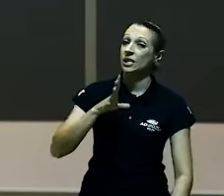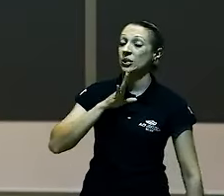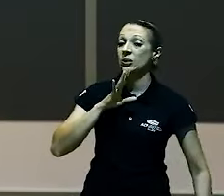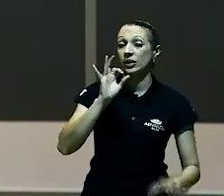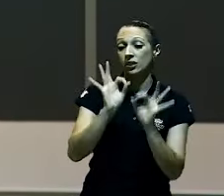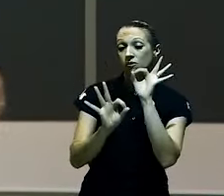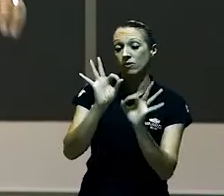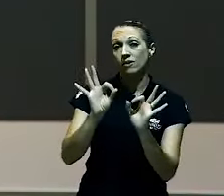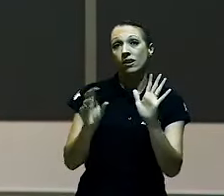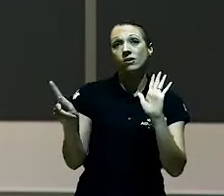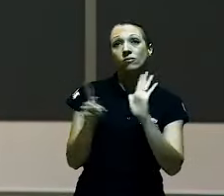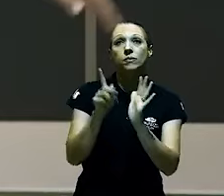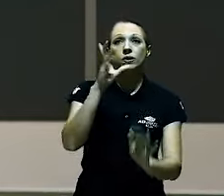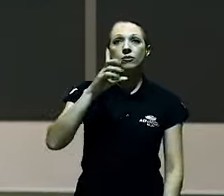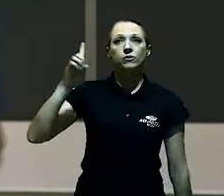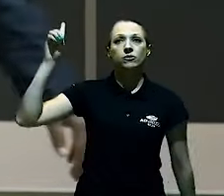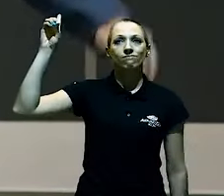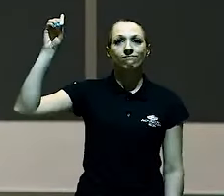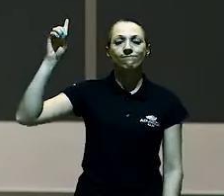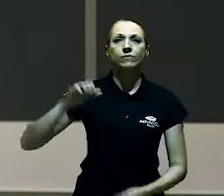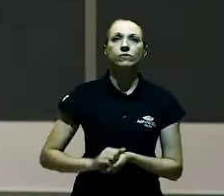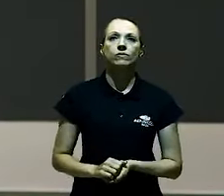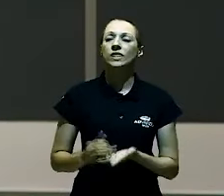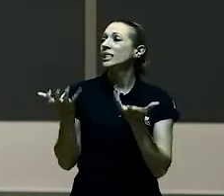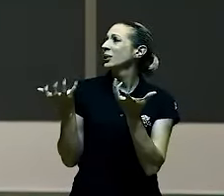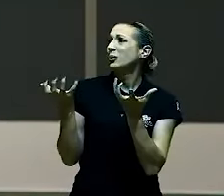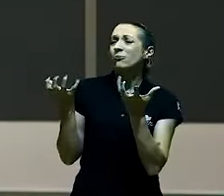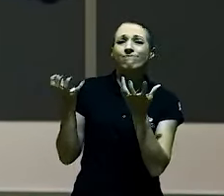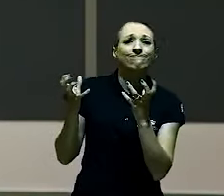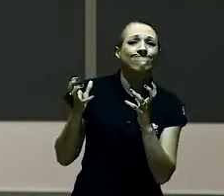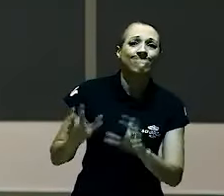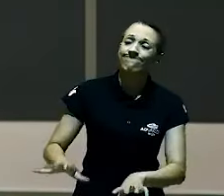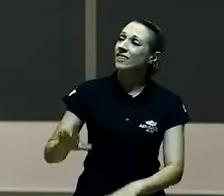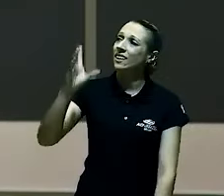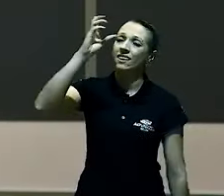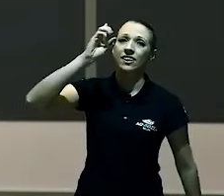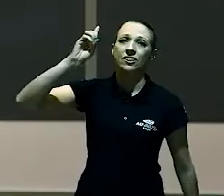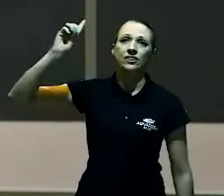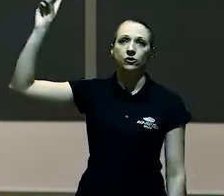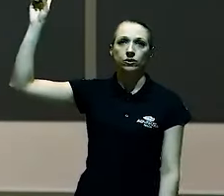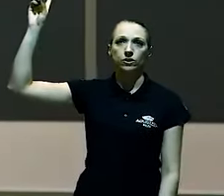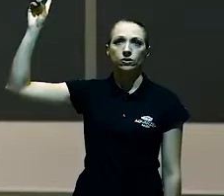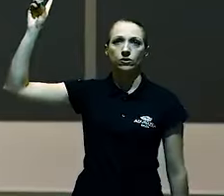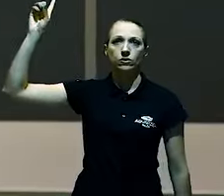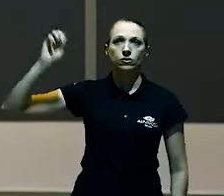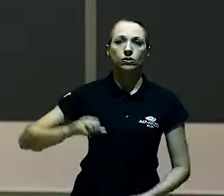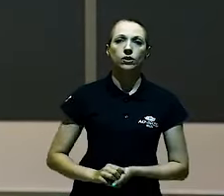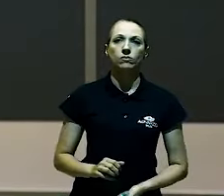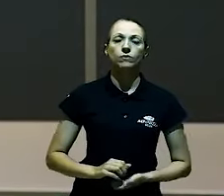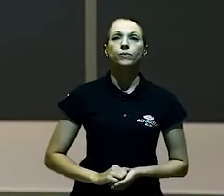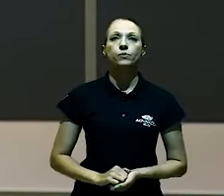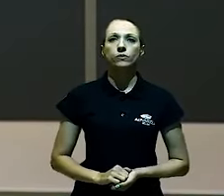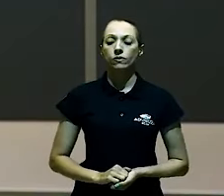quer fugir de Deus, dizendo: não concordo e não quero ouvir os seus argumentos. Ele quer ir para um lugar onde a glória